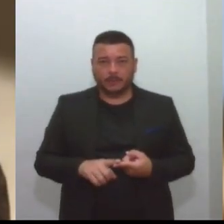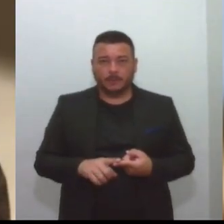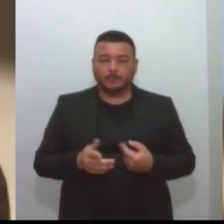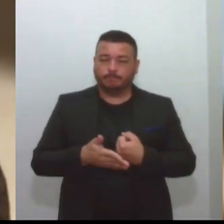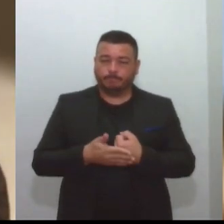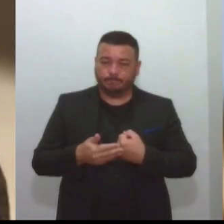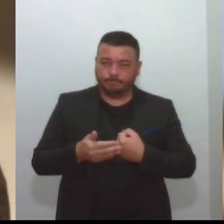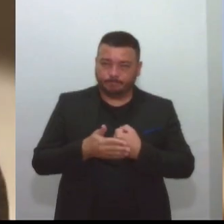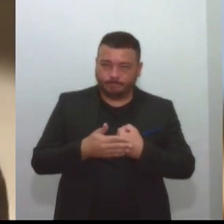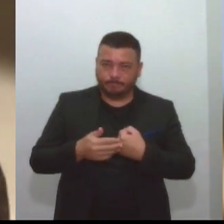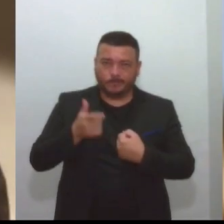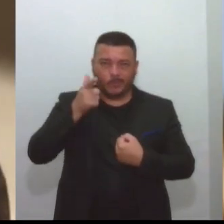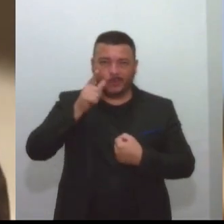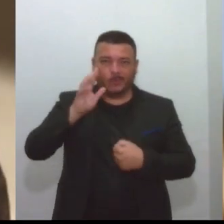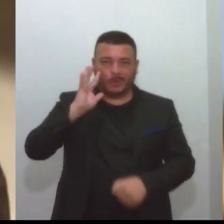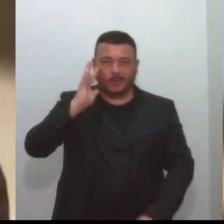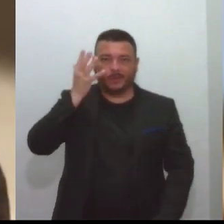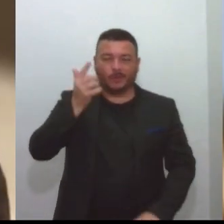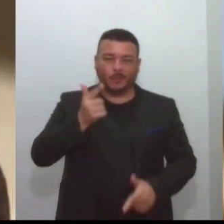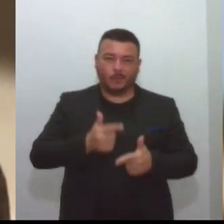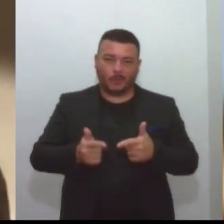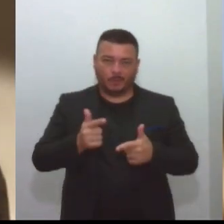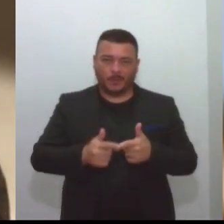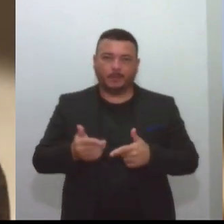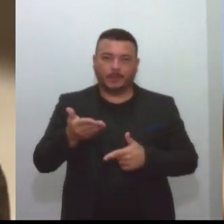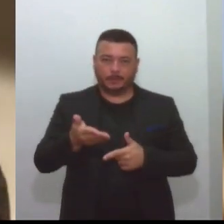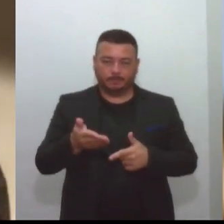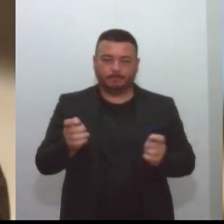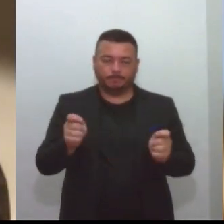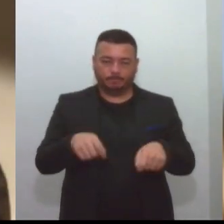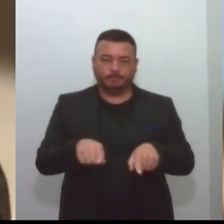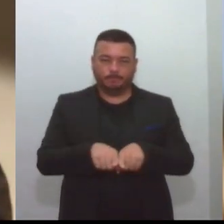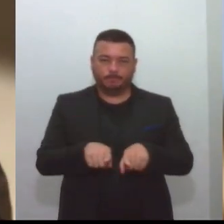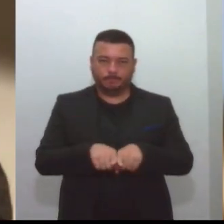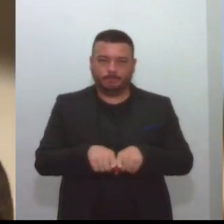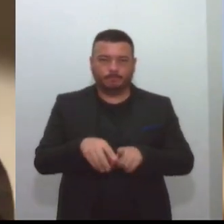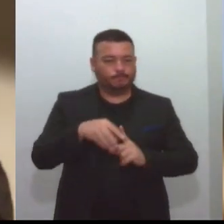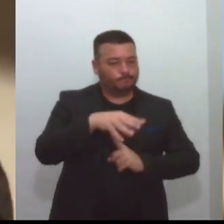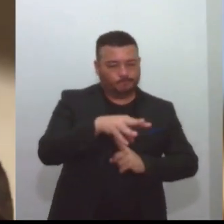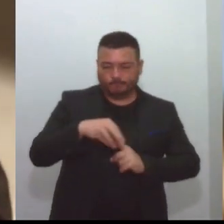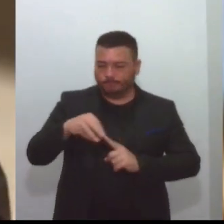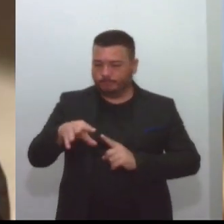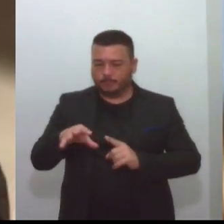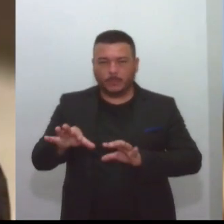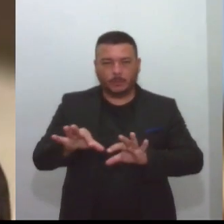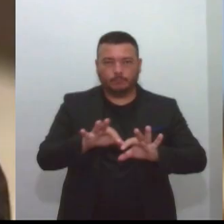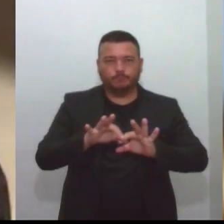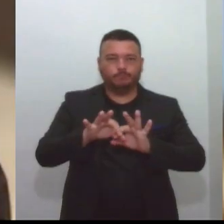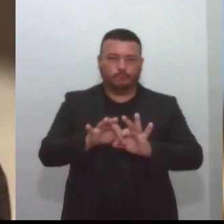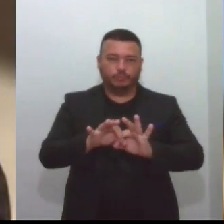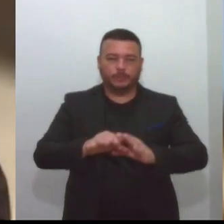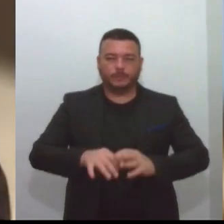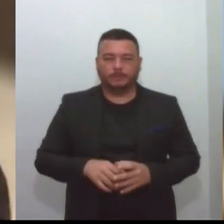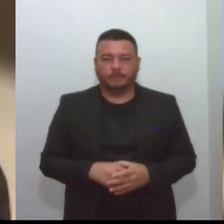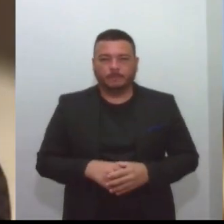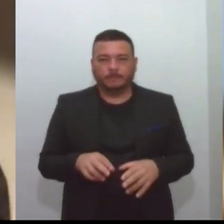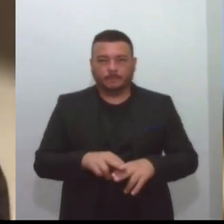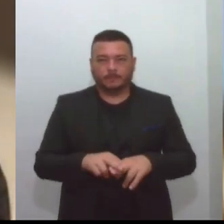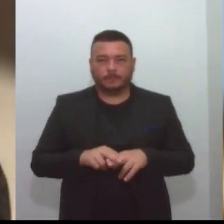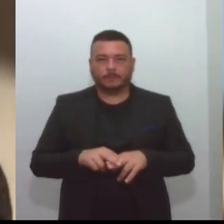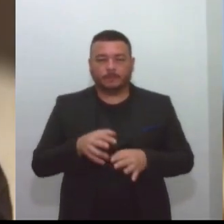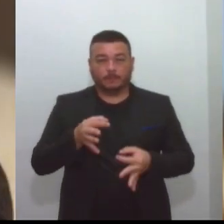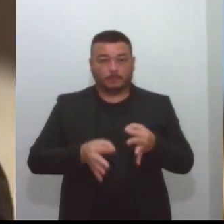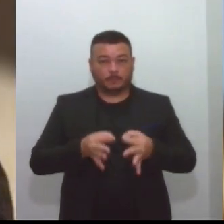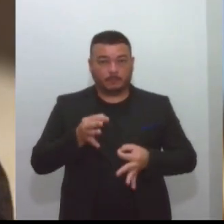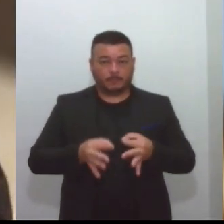à solução do processo de uma forma mediadora, conciliadora. Então, com isso, a Justiça do Trabalho, ela